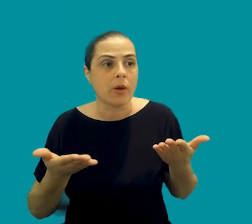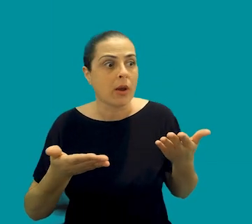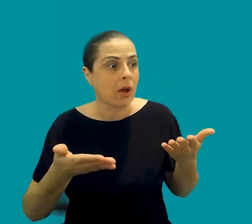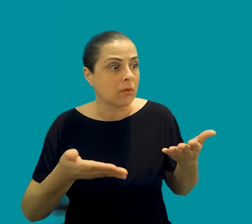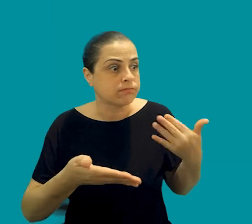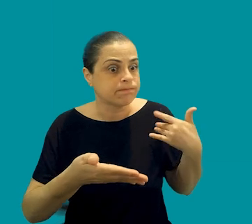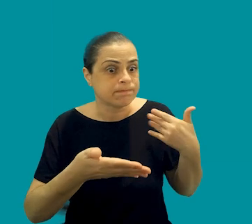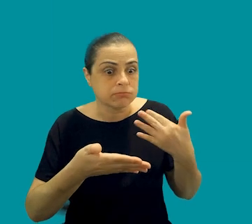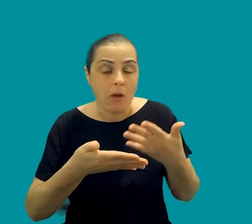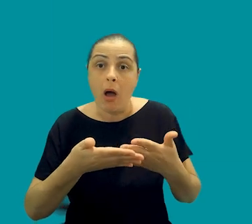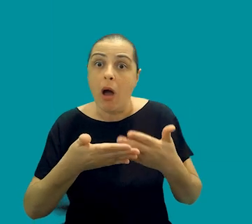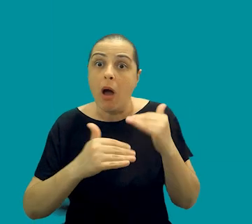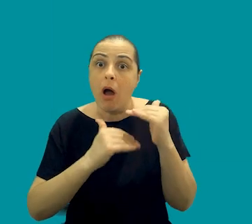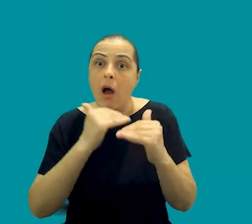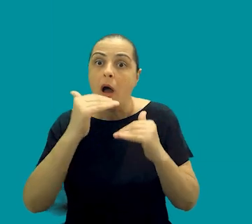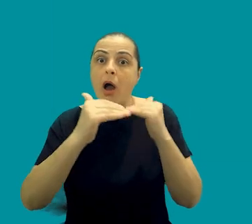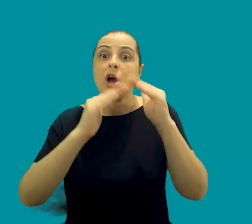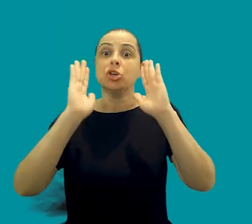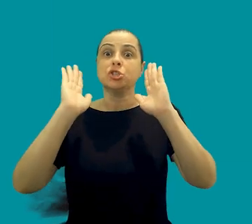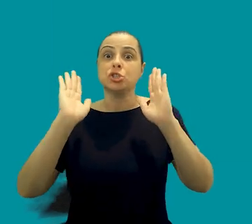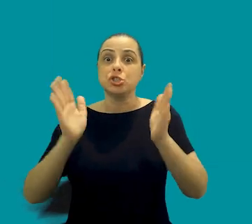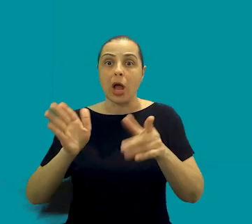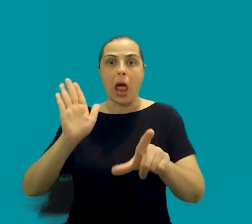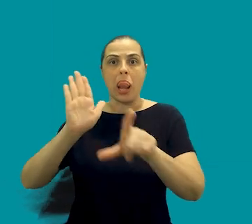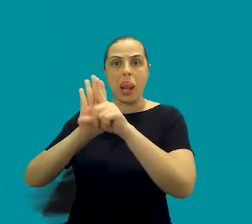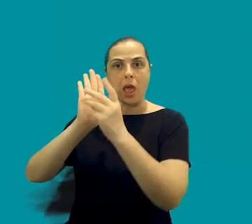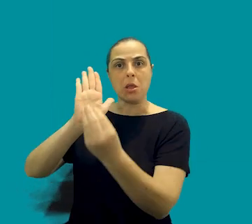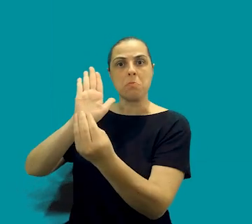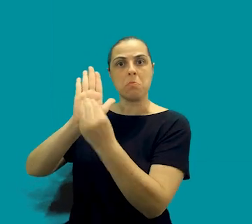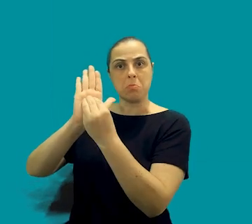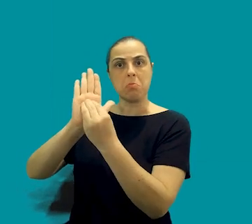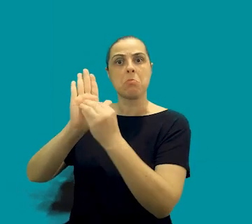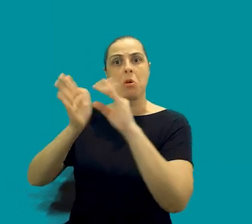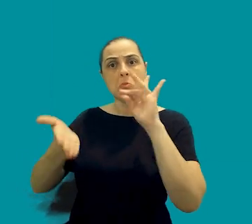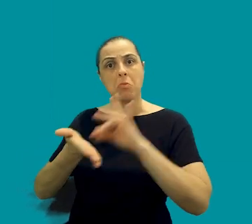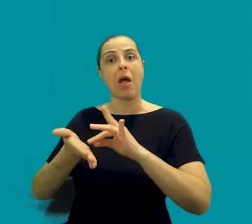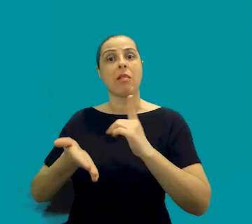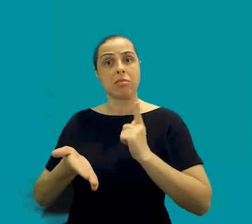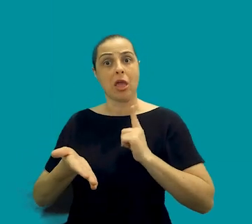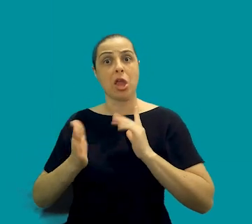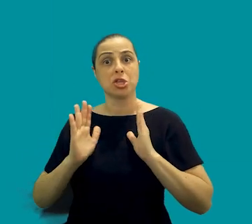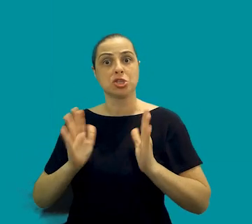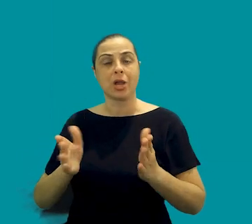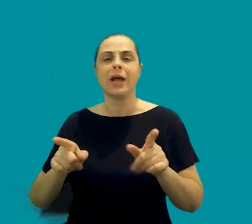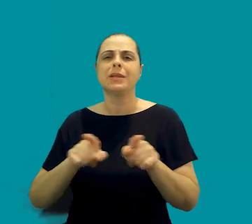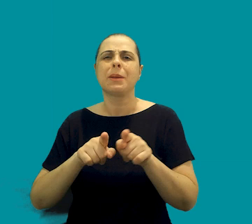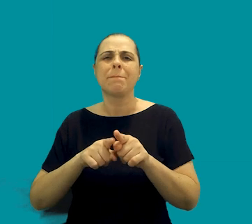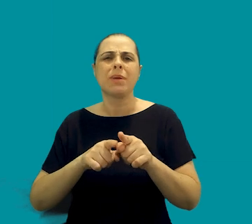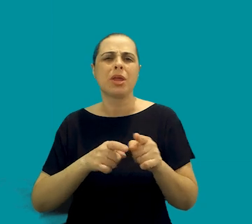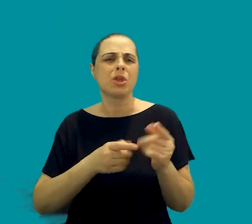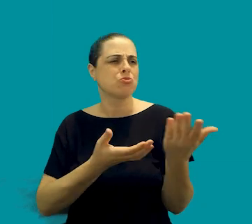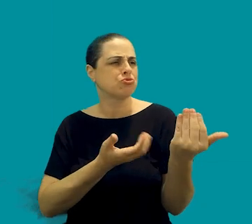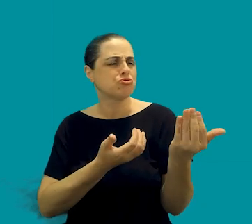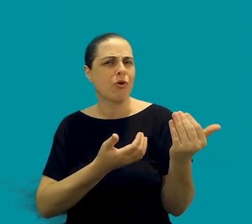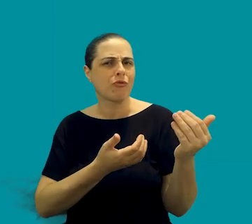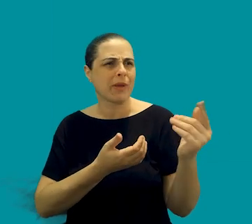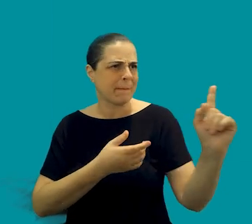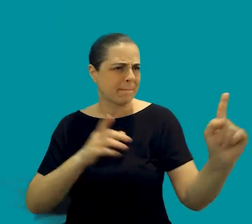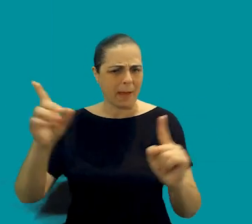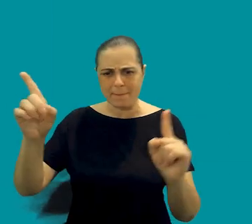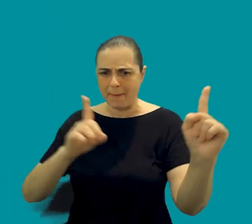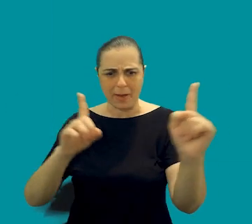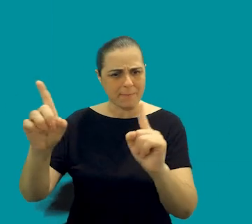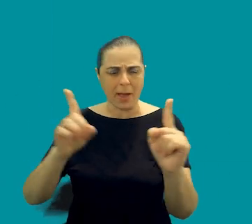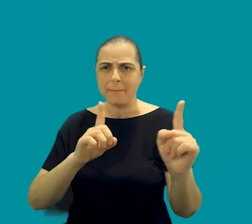questão da evolução, né? Você já vem nessa evolução, na legislação, né? Essa questão do pertencimento, né, do